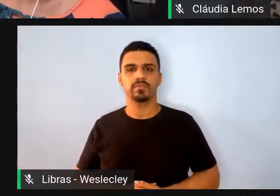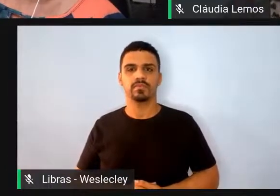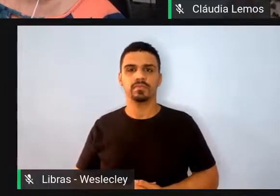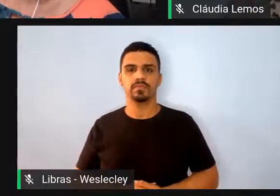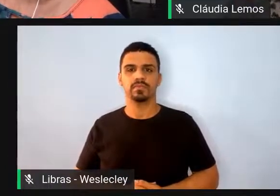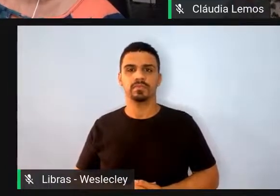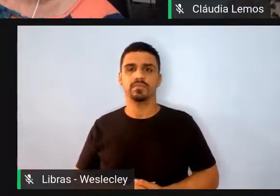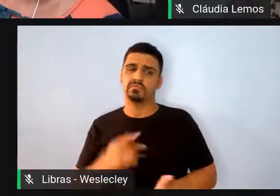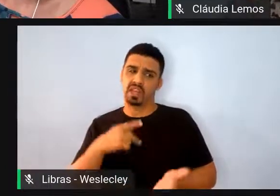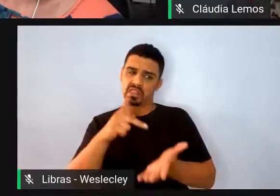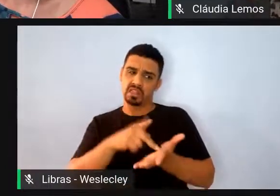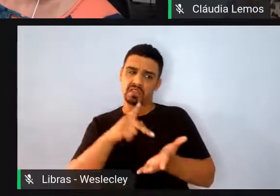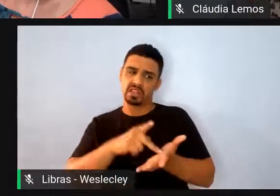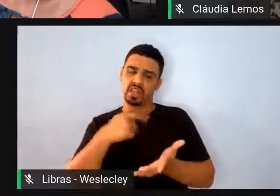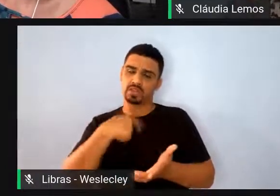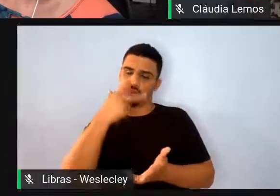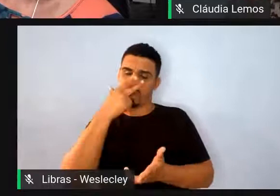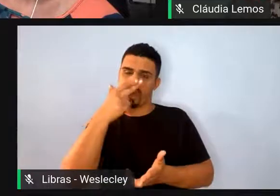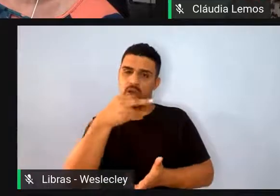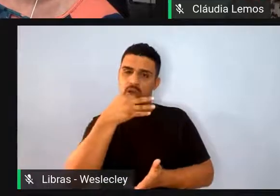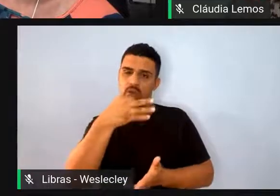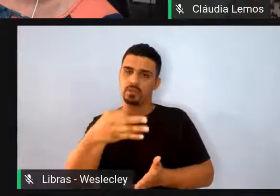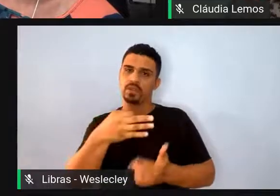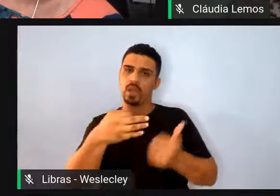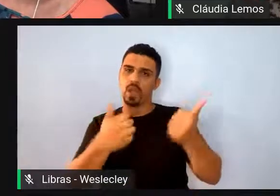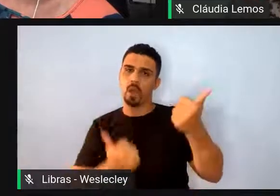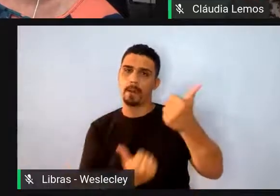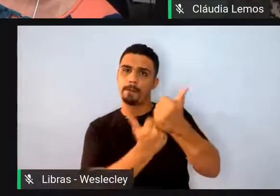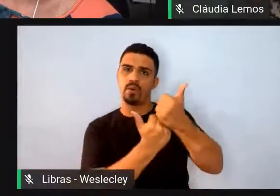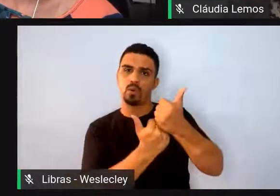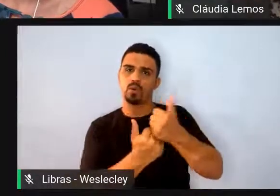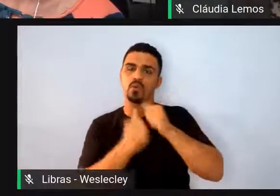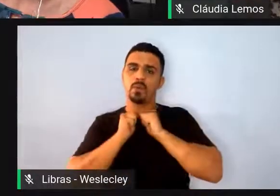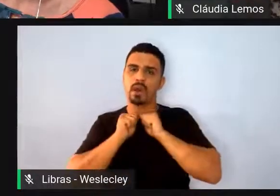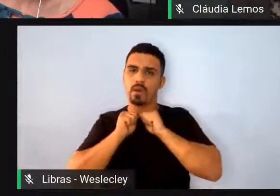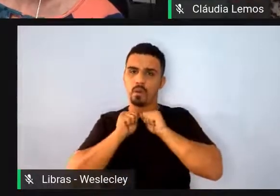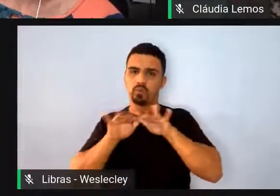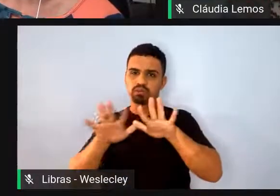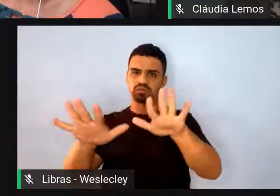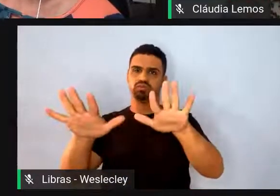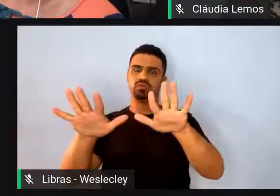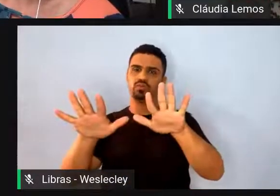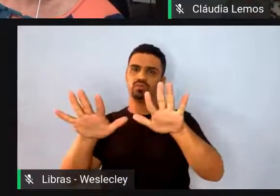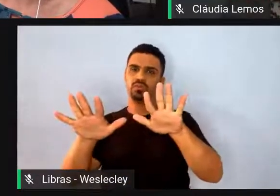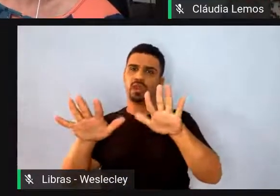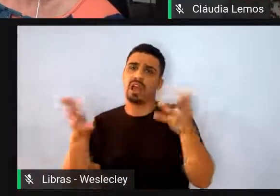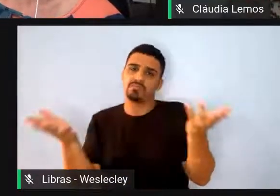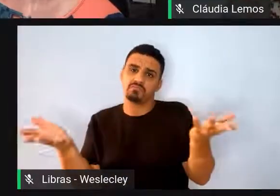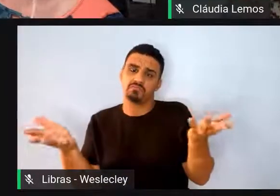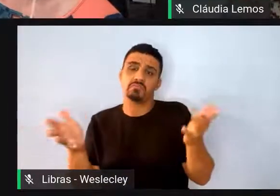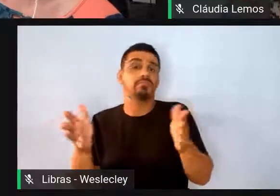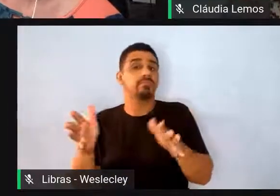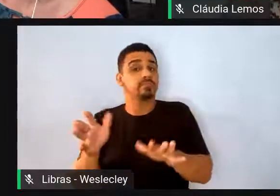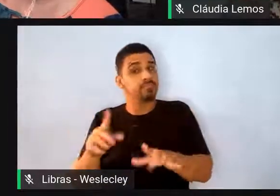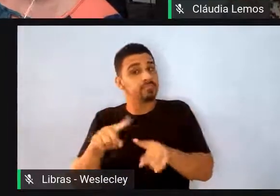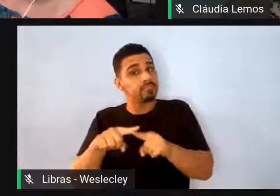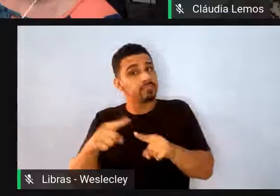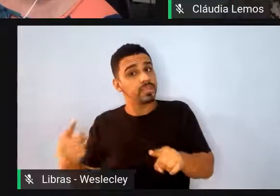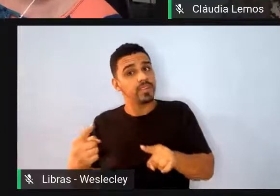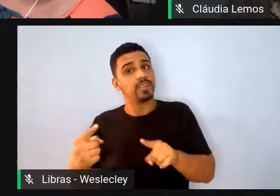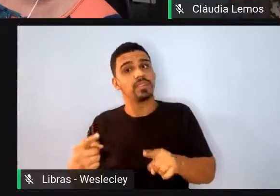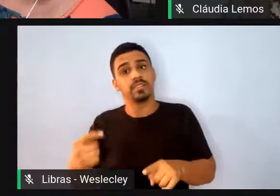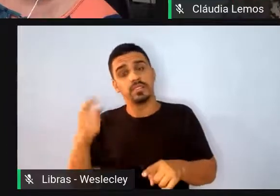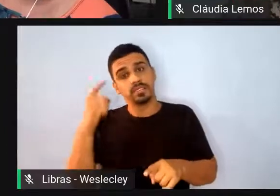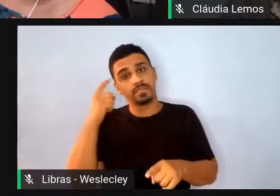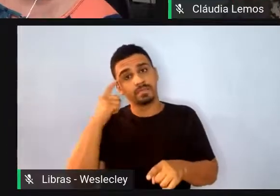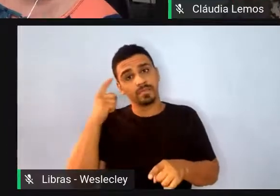um auxílio na divulgação do trabalho do plenário. Mas eu continuo achando que ele precisa ser